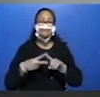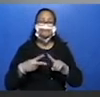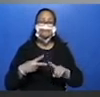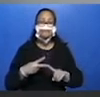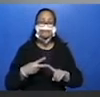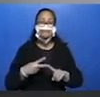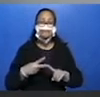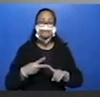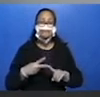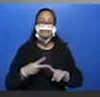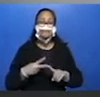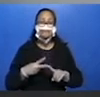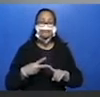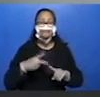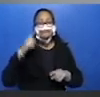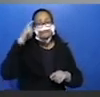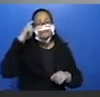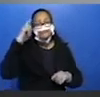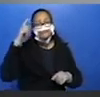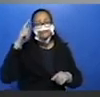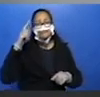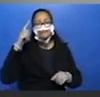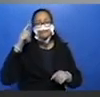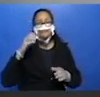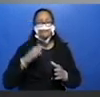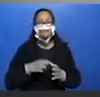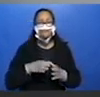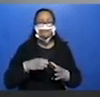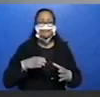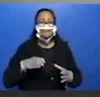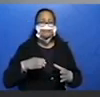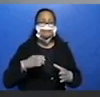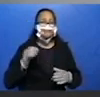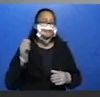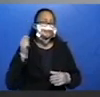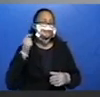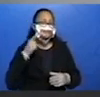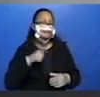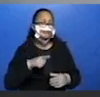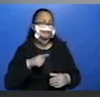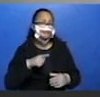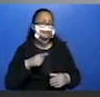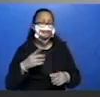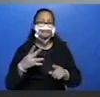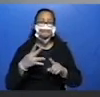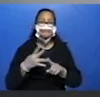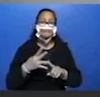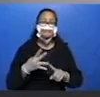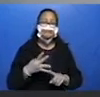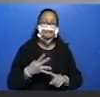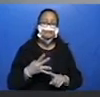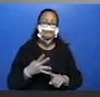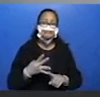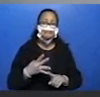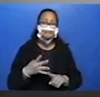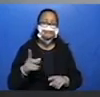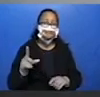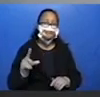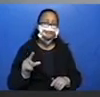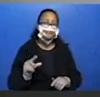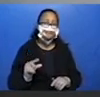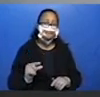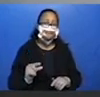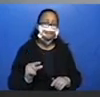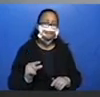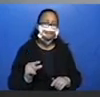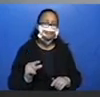dão a ideia de aumentar, de ganhar. E 2 nos dão a ideia de diminuir, de ficar